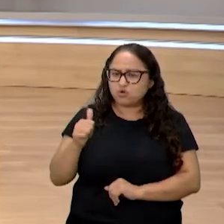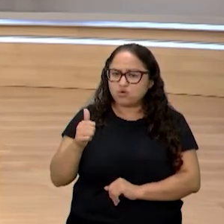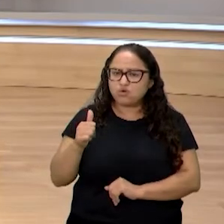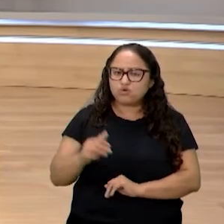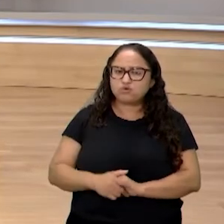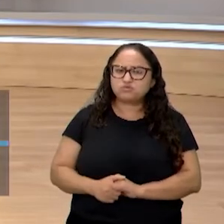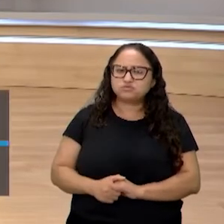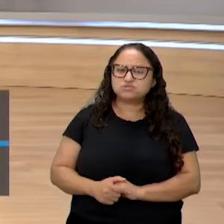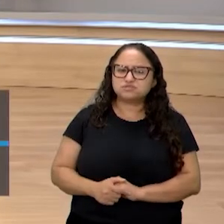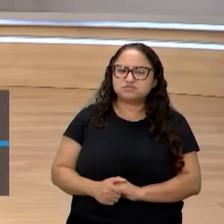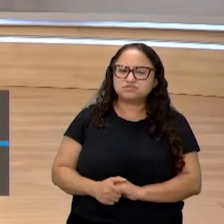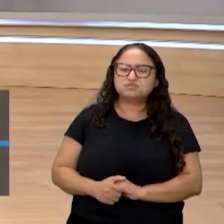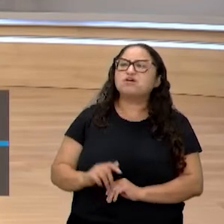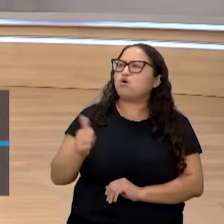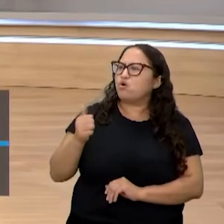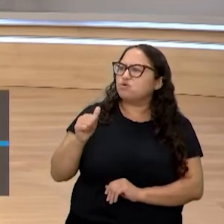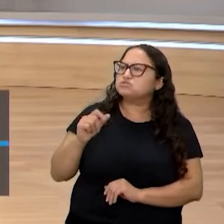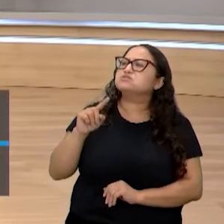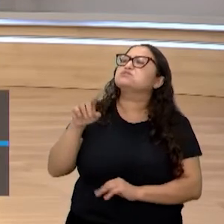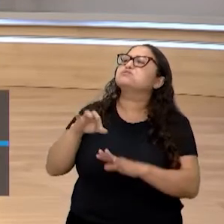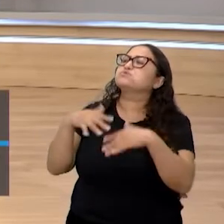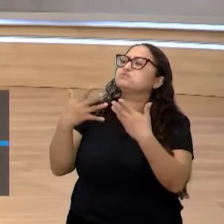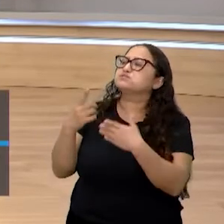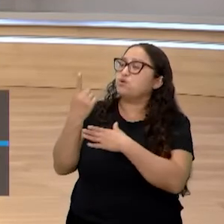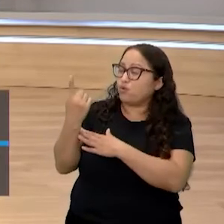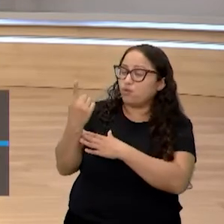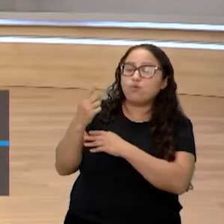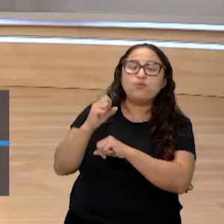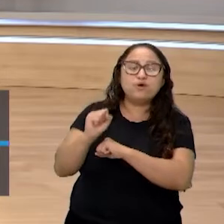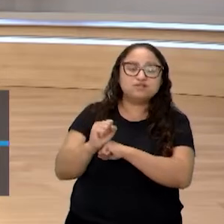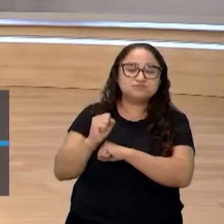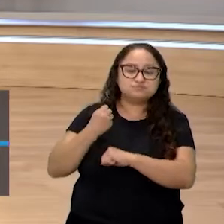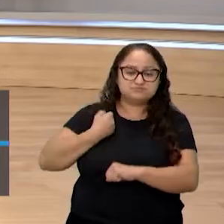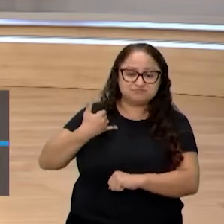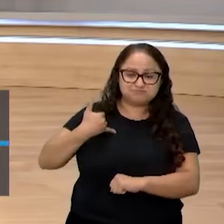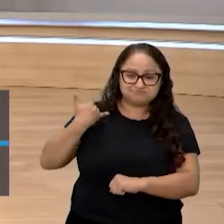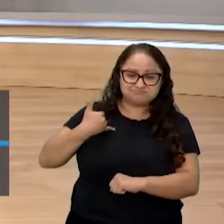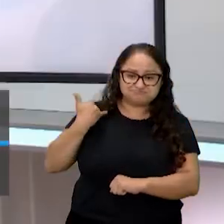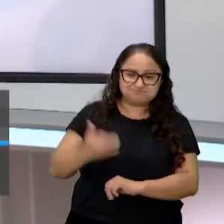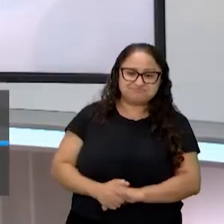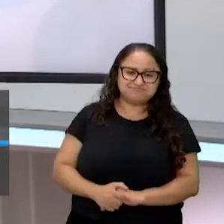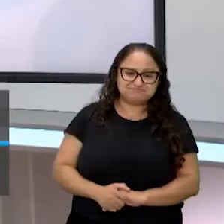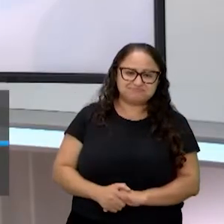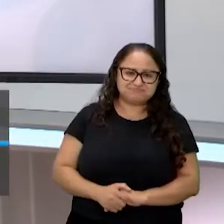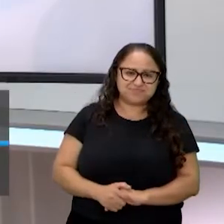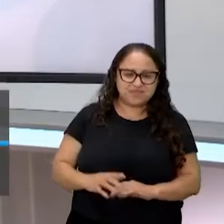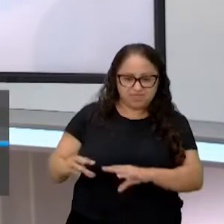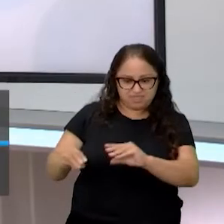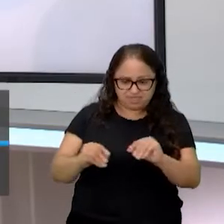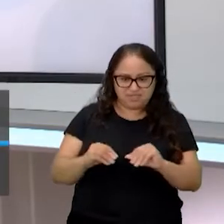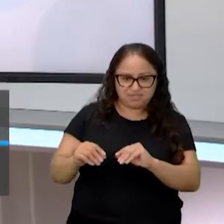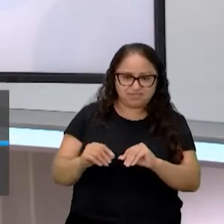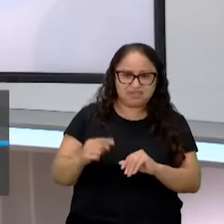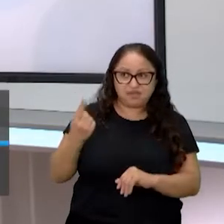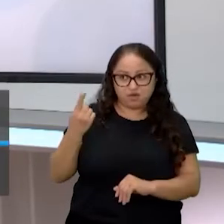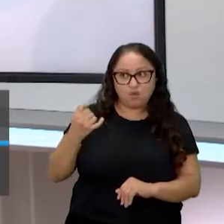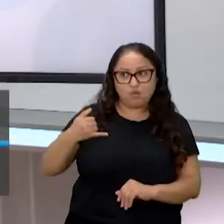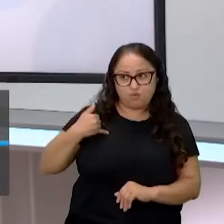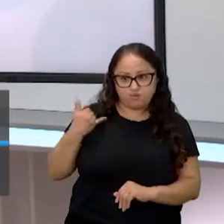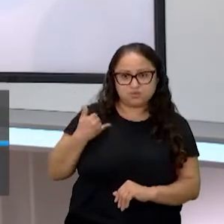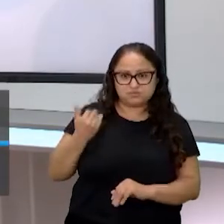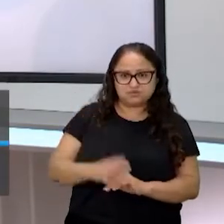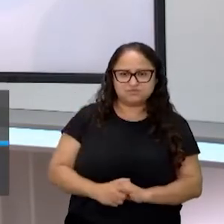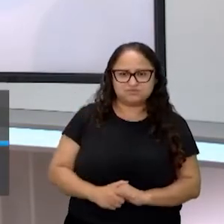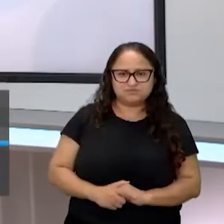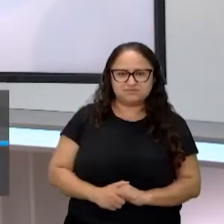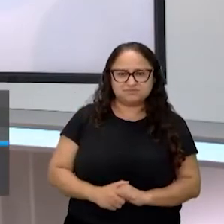anos, a criança, depois de 11 anos, quantos você tem? 1 ano. Depois de 11 anos. Na Terra passou 11 anos, né? Poderia ser